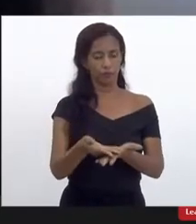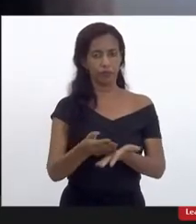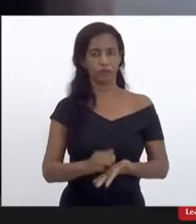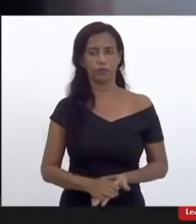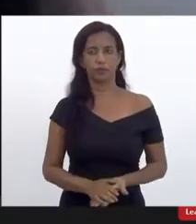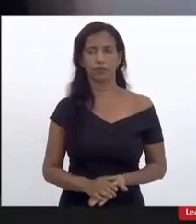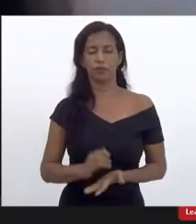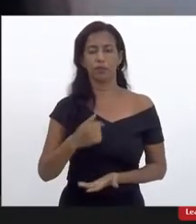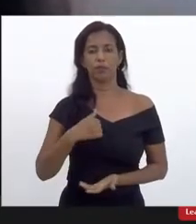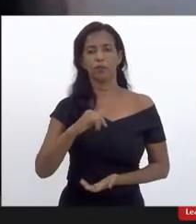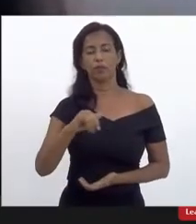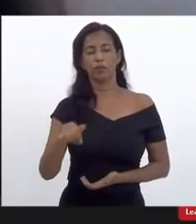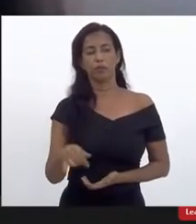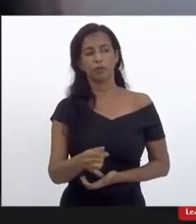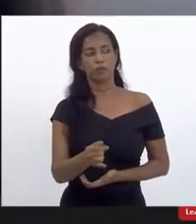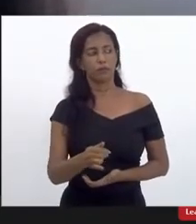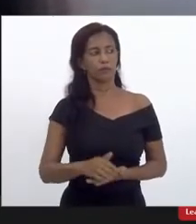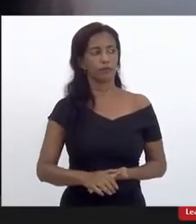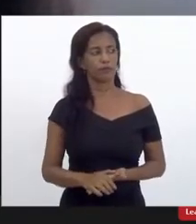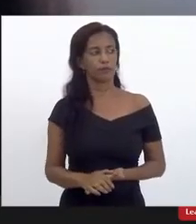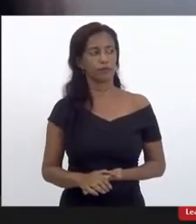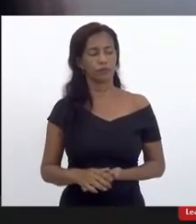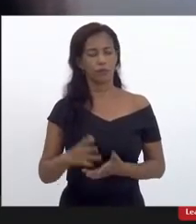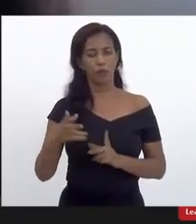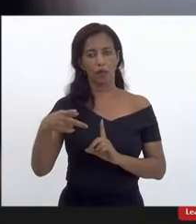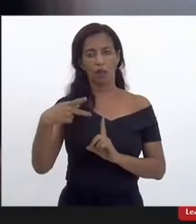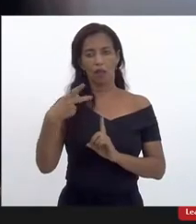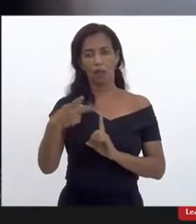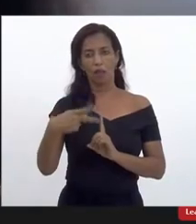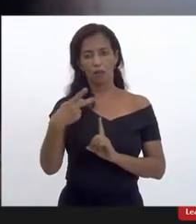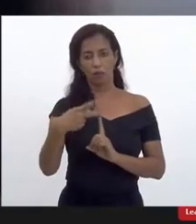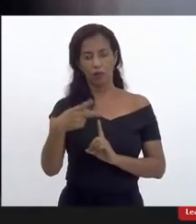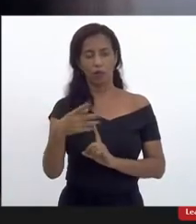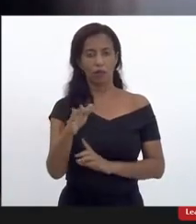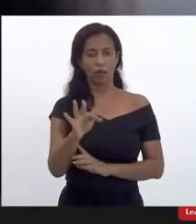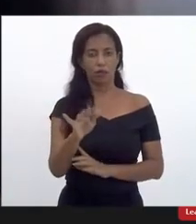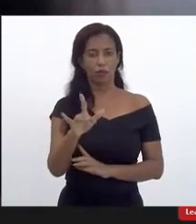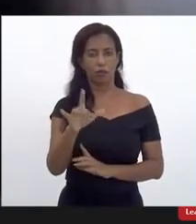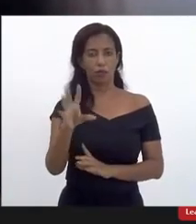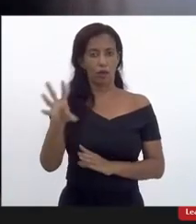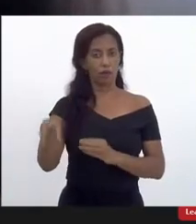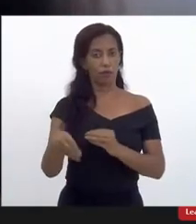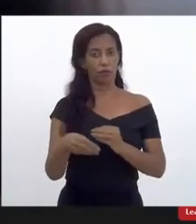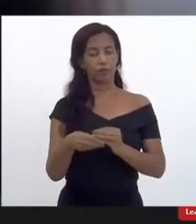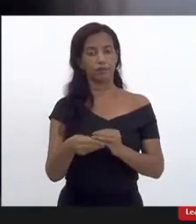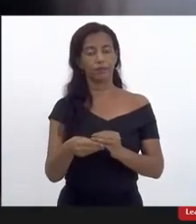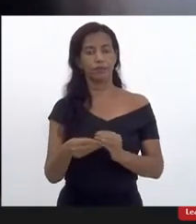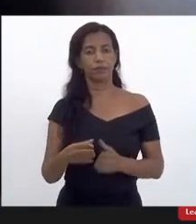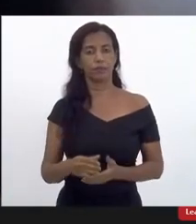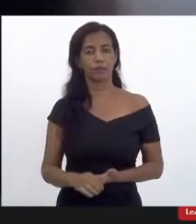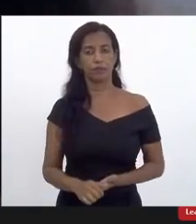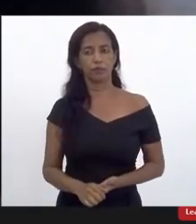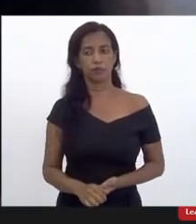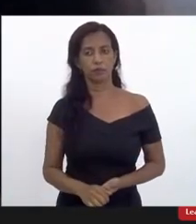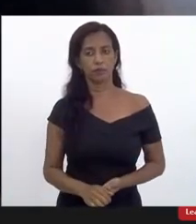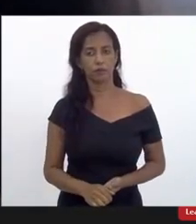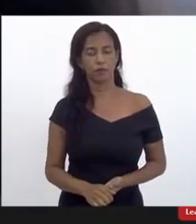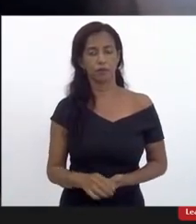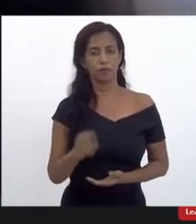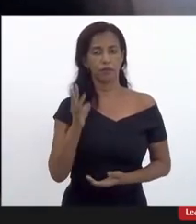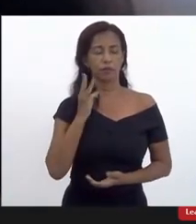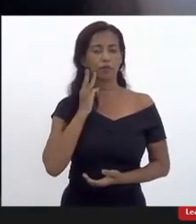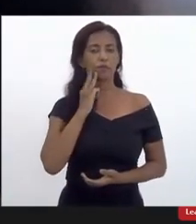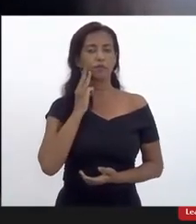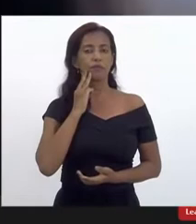eu vou aproveitar a fala do Flávio e a complementação do